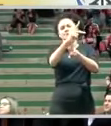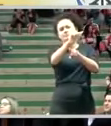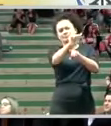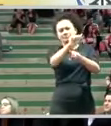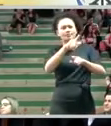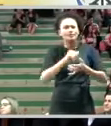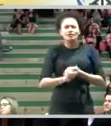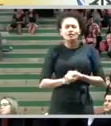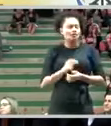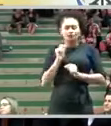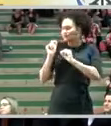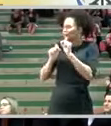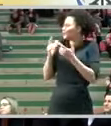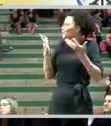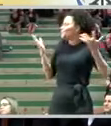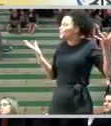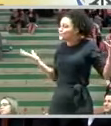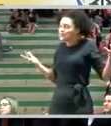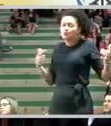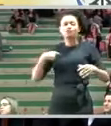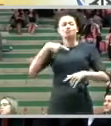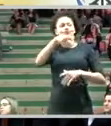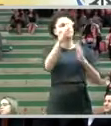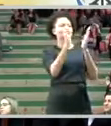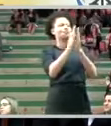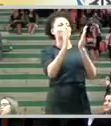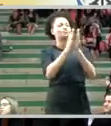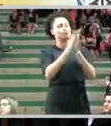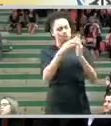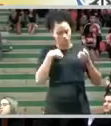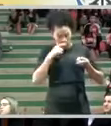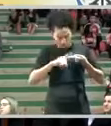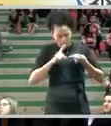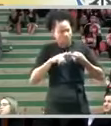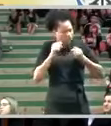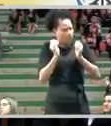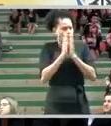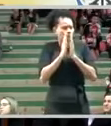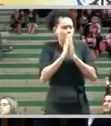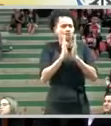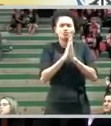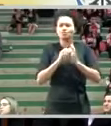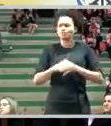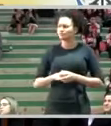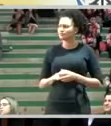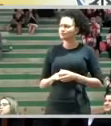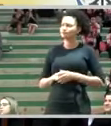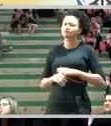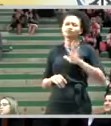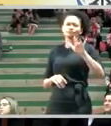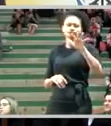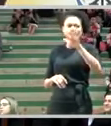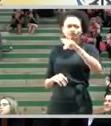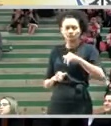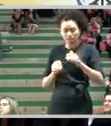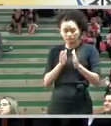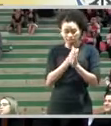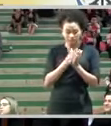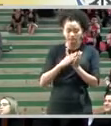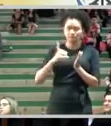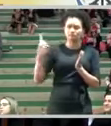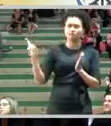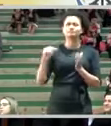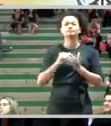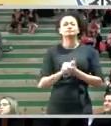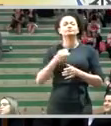E você vai fazer o quê? Vou orar por vocês, vou também vou orar. Ei, a Bíblia diz que eles sobem